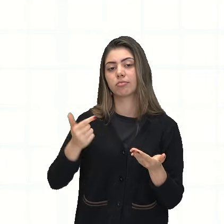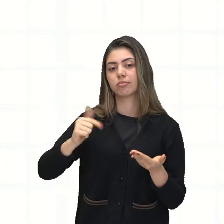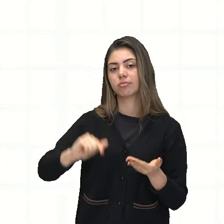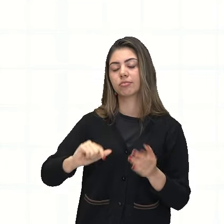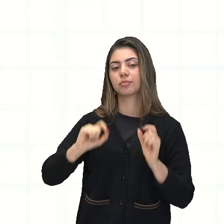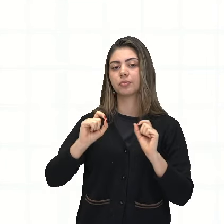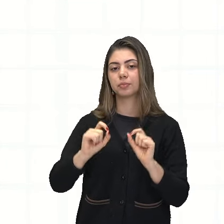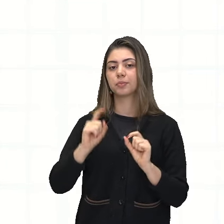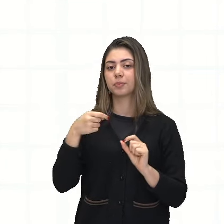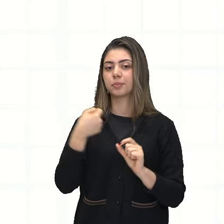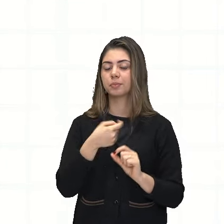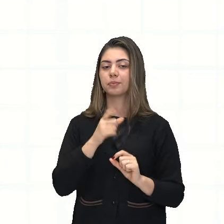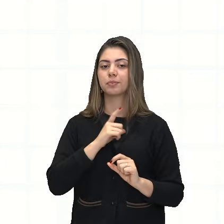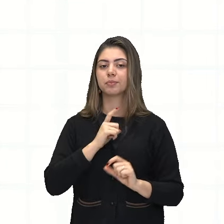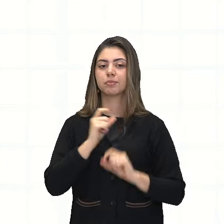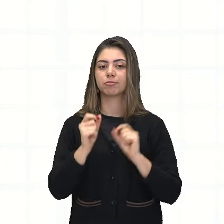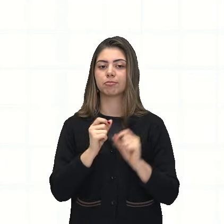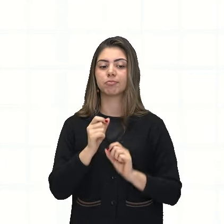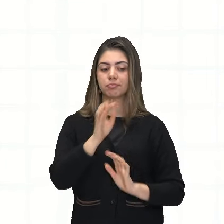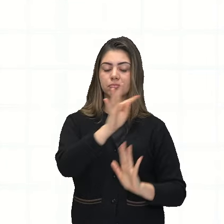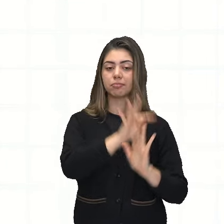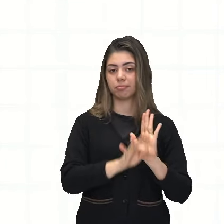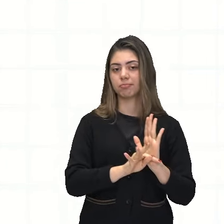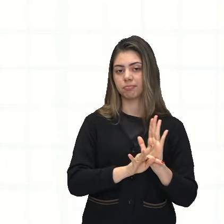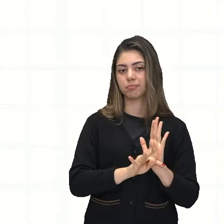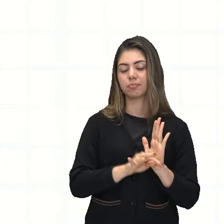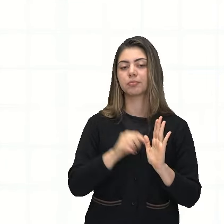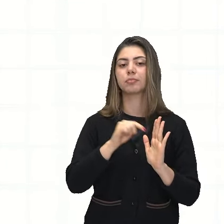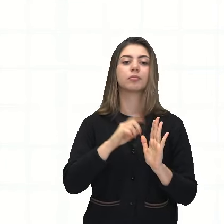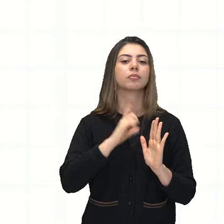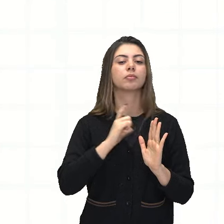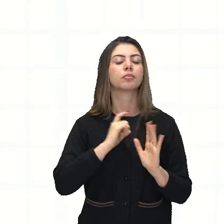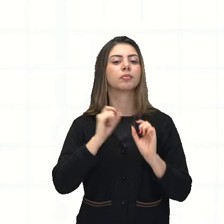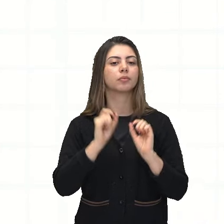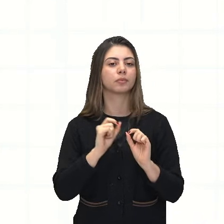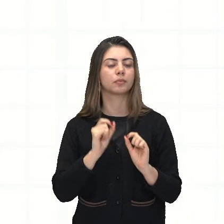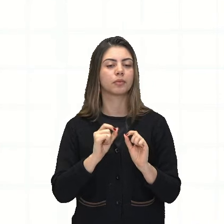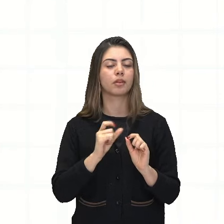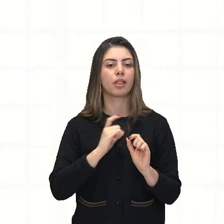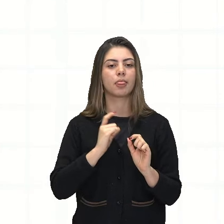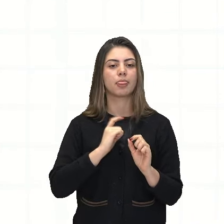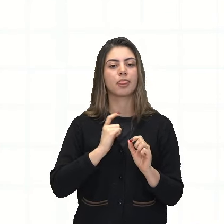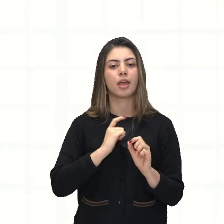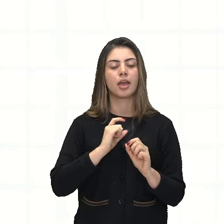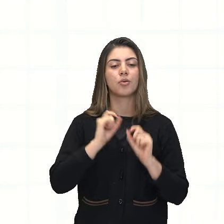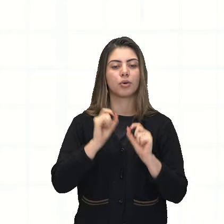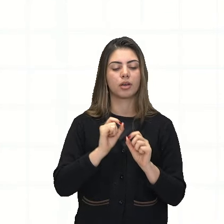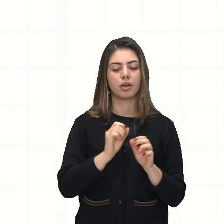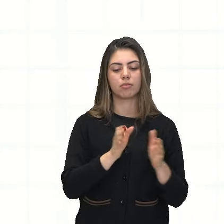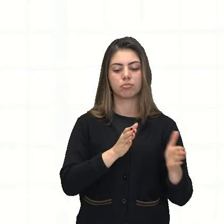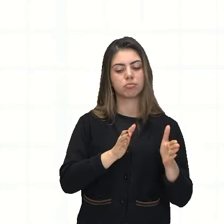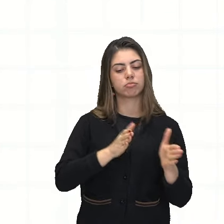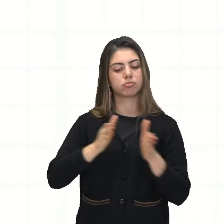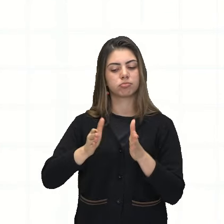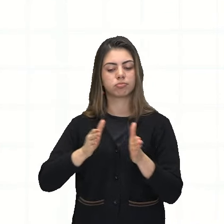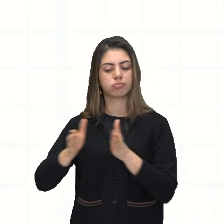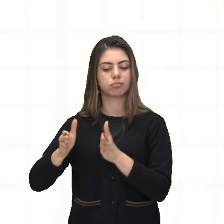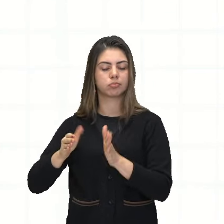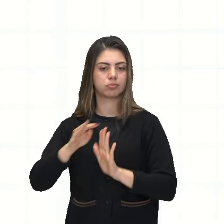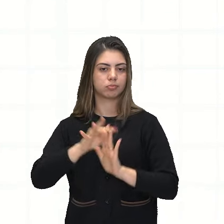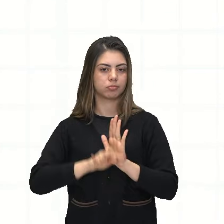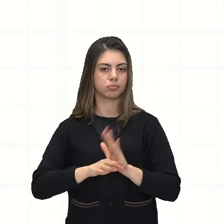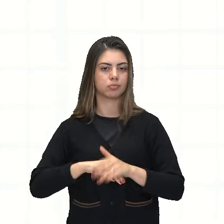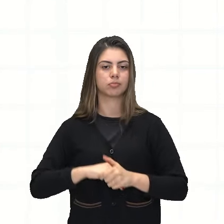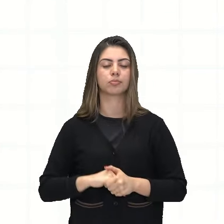nós temos aqui ainda o nosso texto e ele está dividido entre essas partes e também